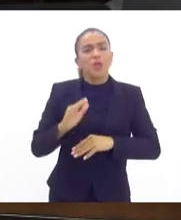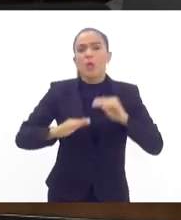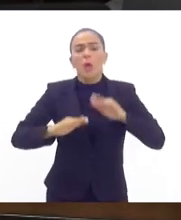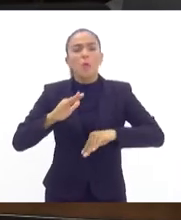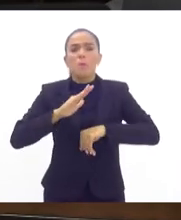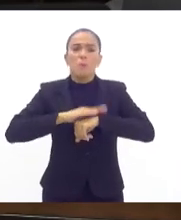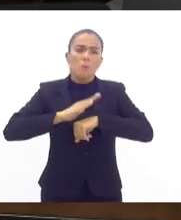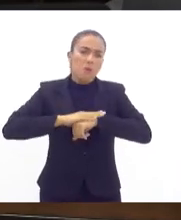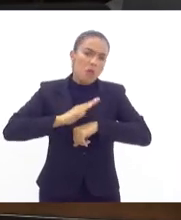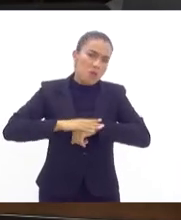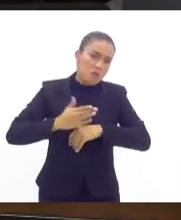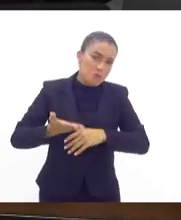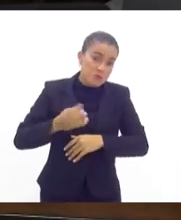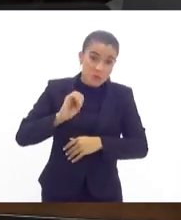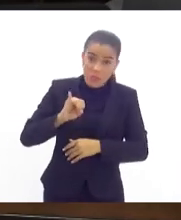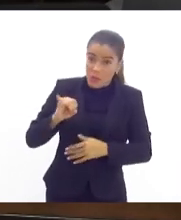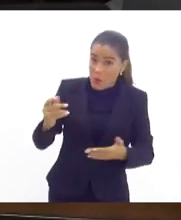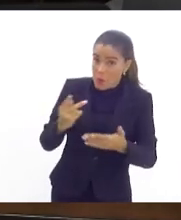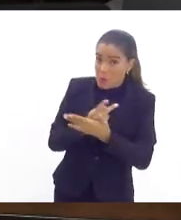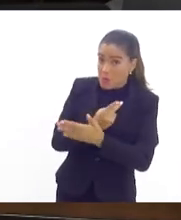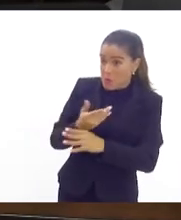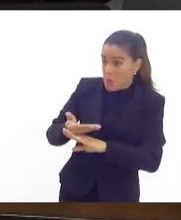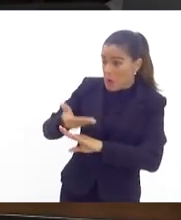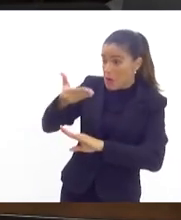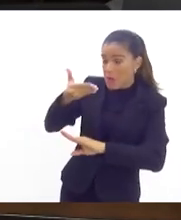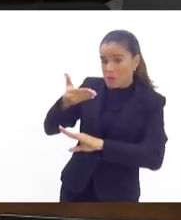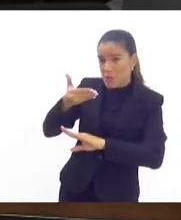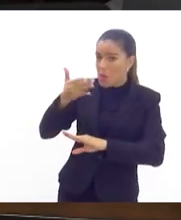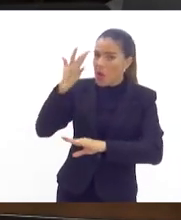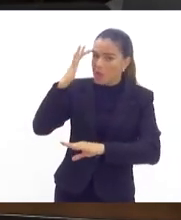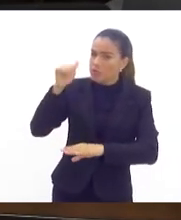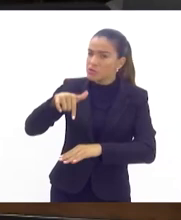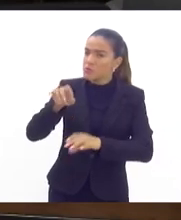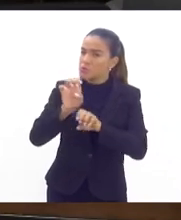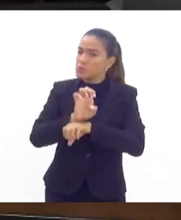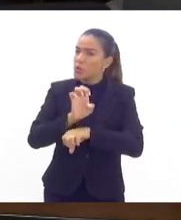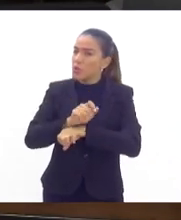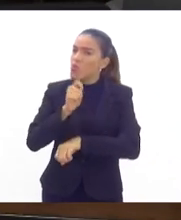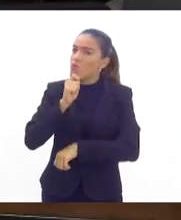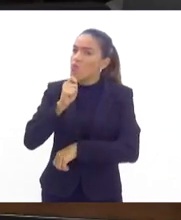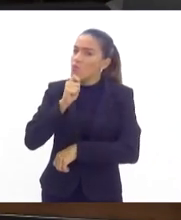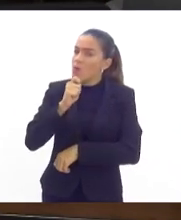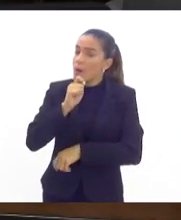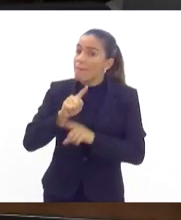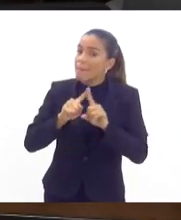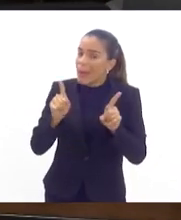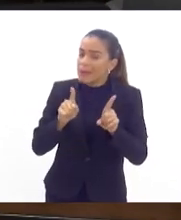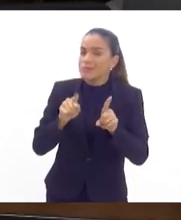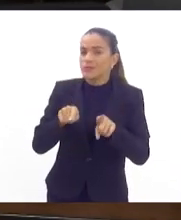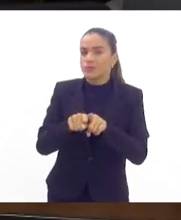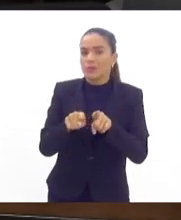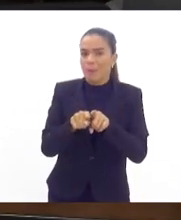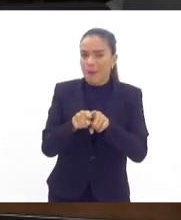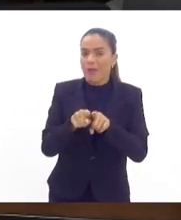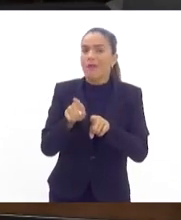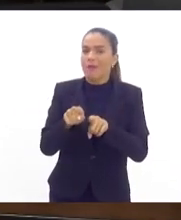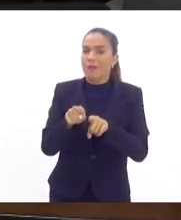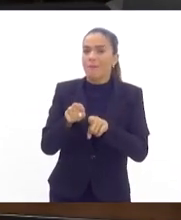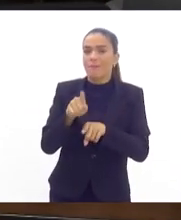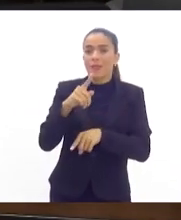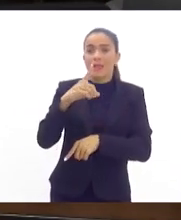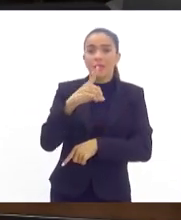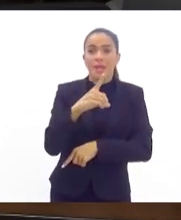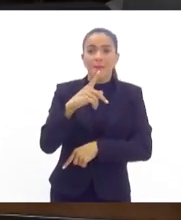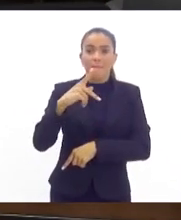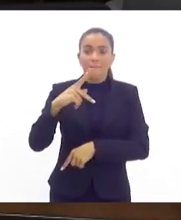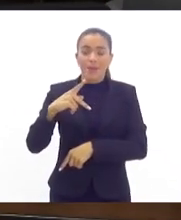caso ainda não tenha sido feito acredito que aqui no estado ainda não foi feito e isso passa também pela dpf a